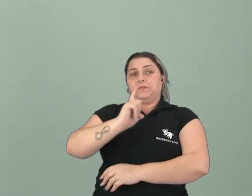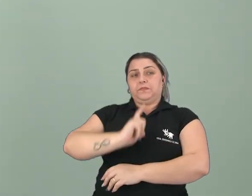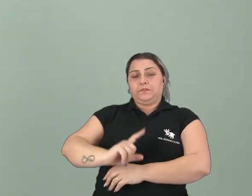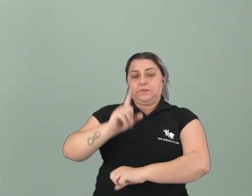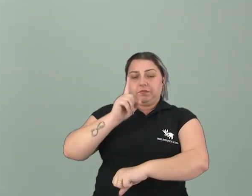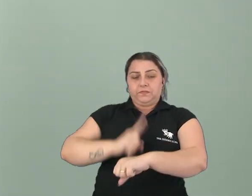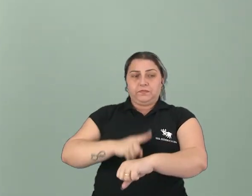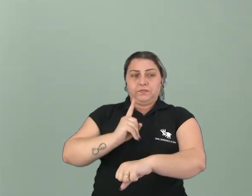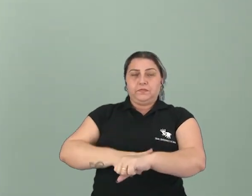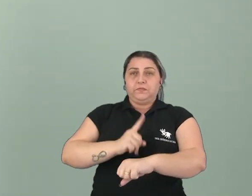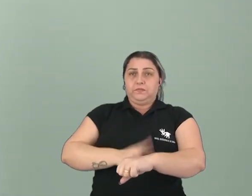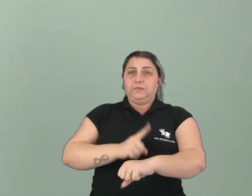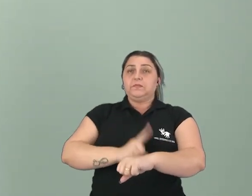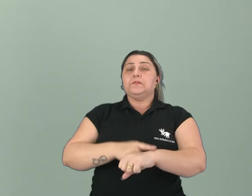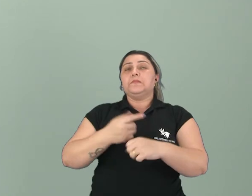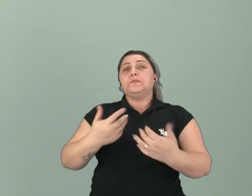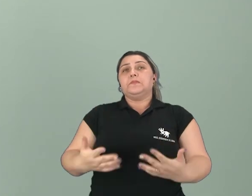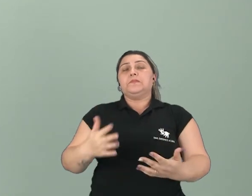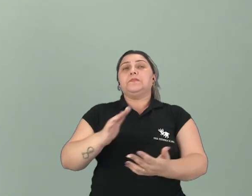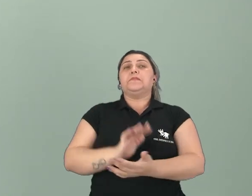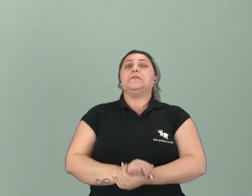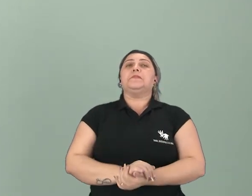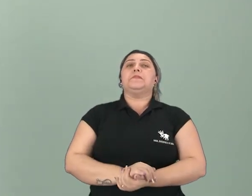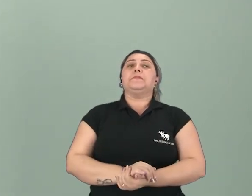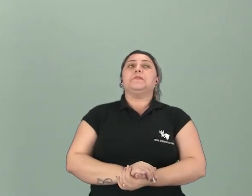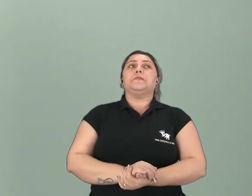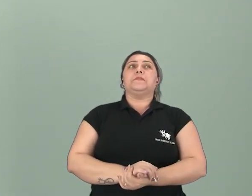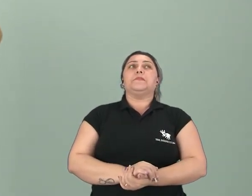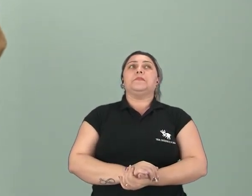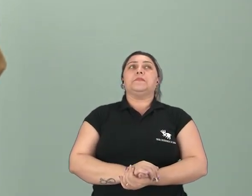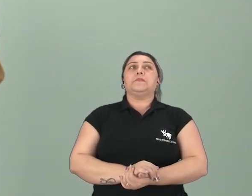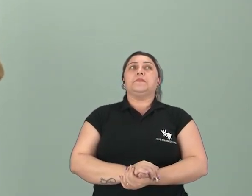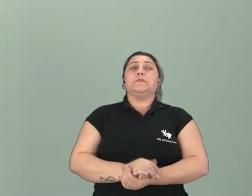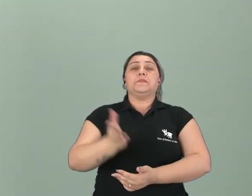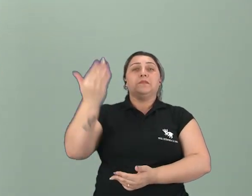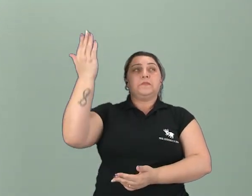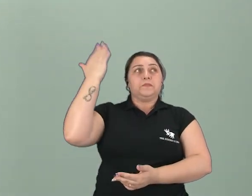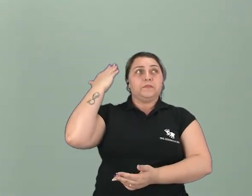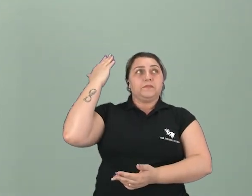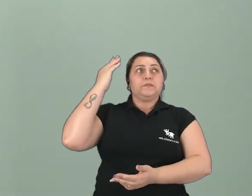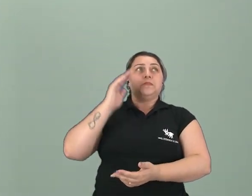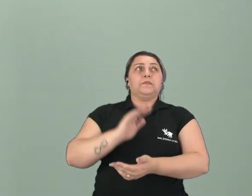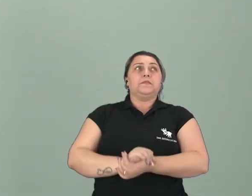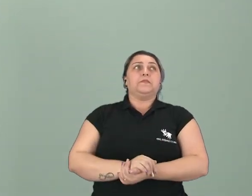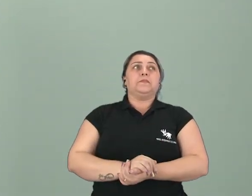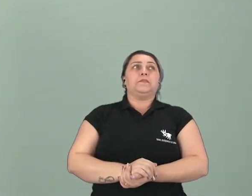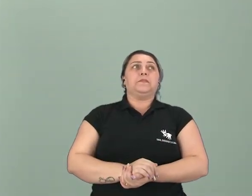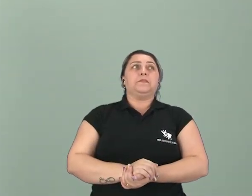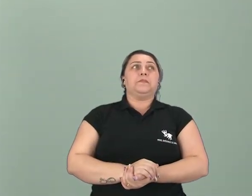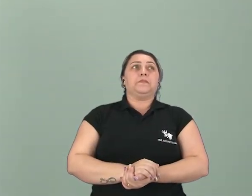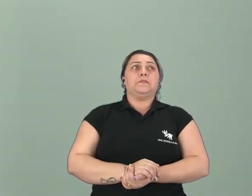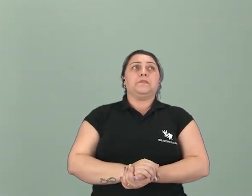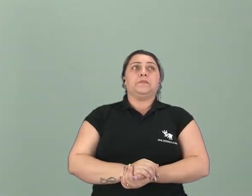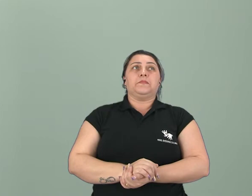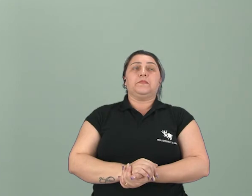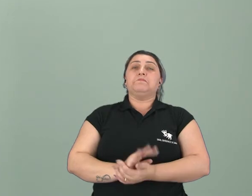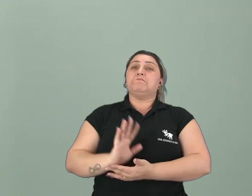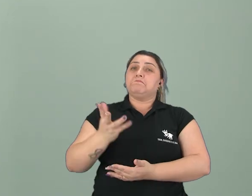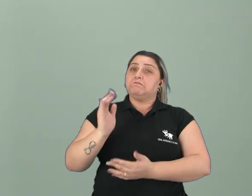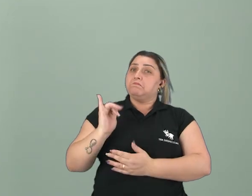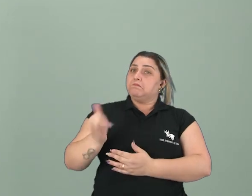tempo predominante, né, mais enfatizado é o passado, assim como grande parte